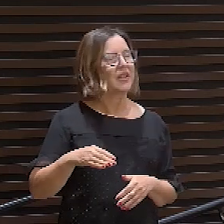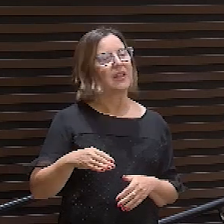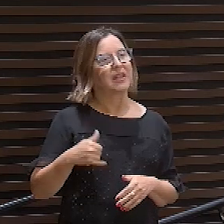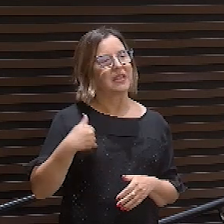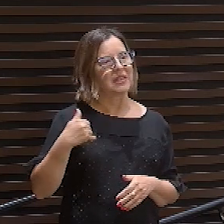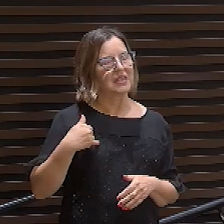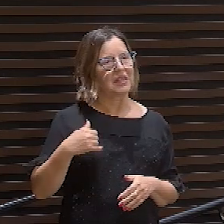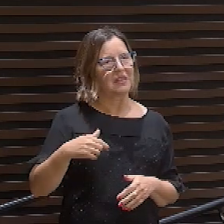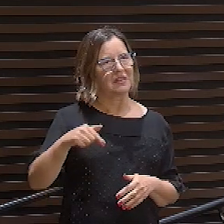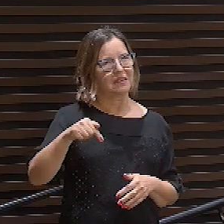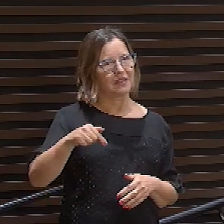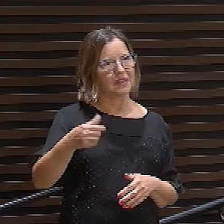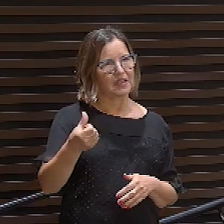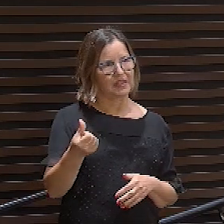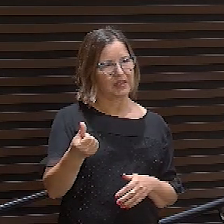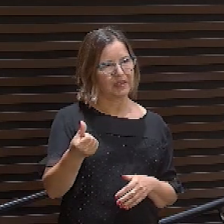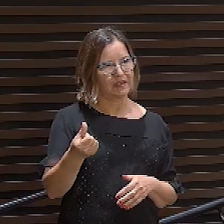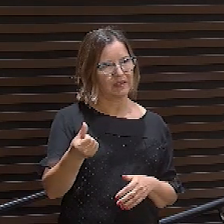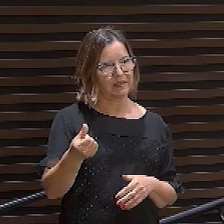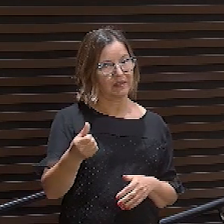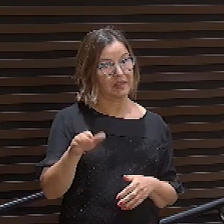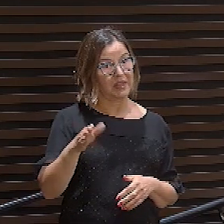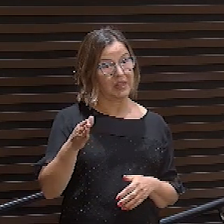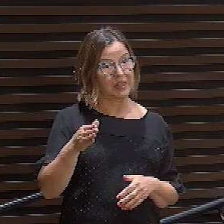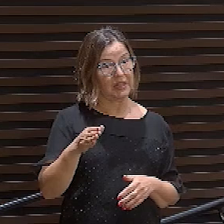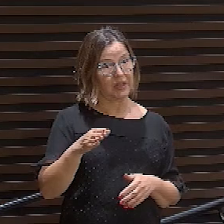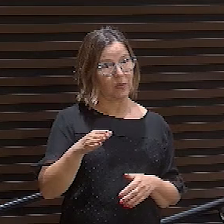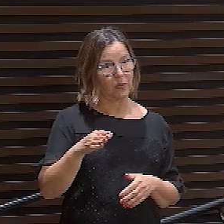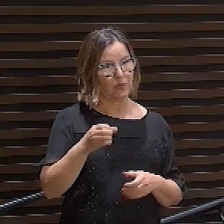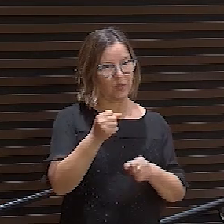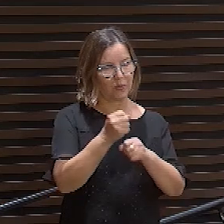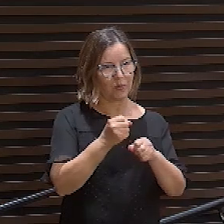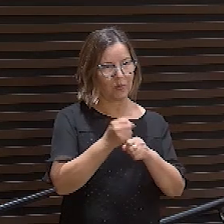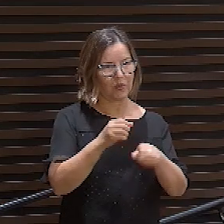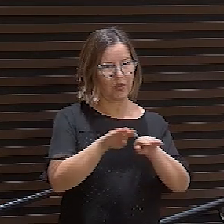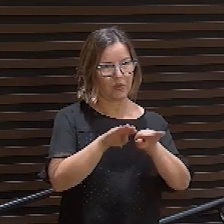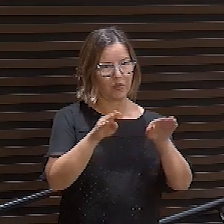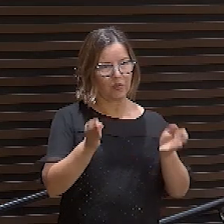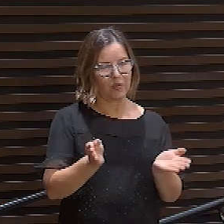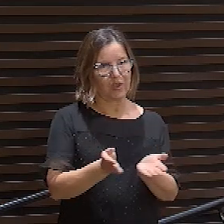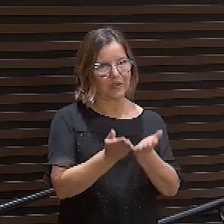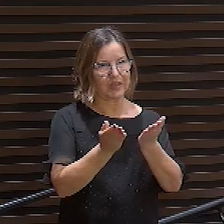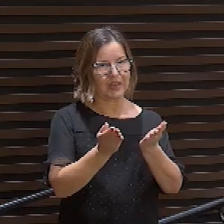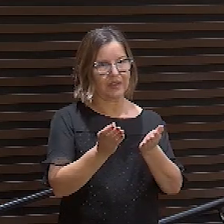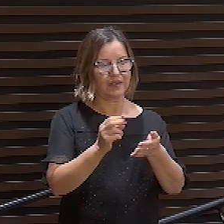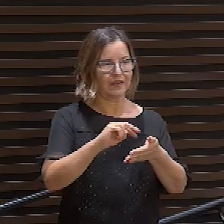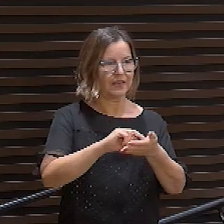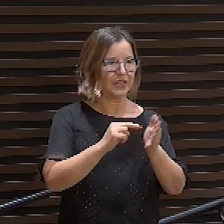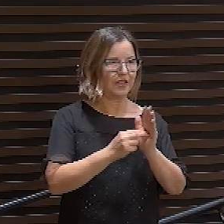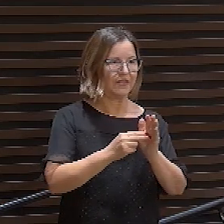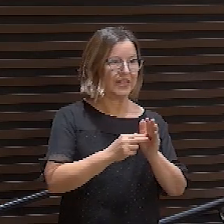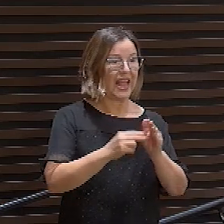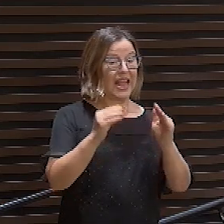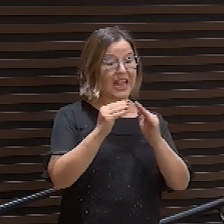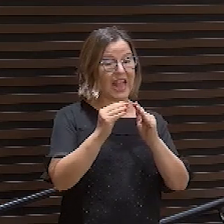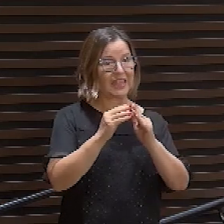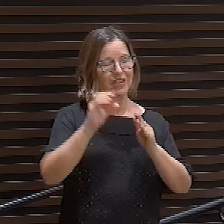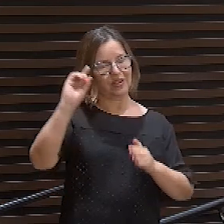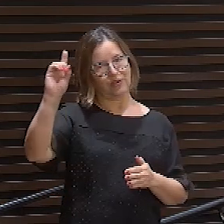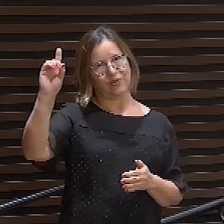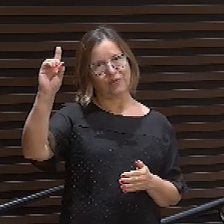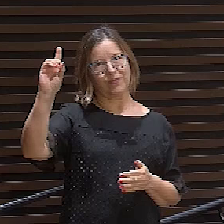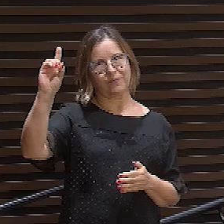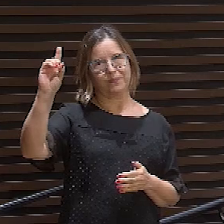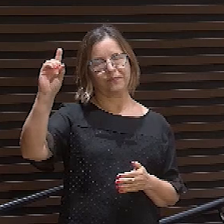ele constrói um altar que significa a casa de Deus. Enquanto o Ai,